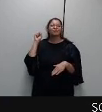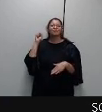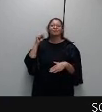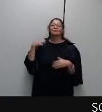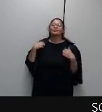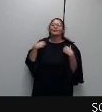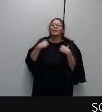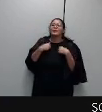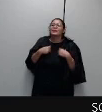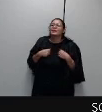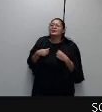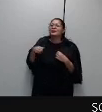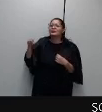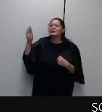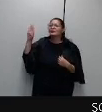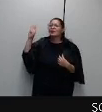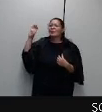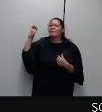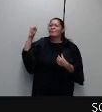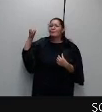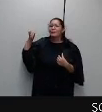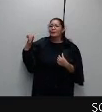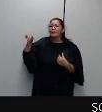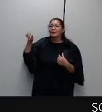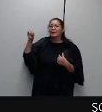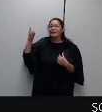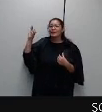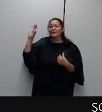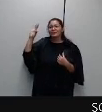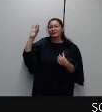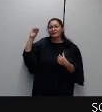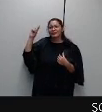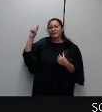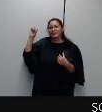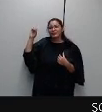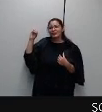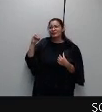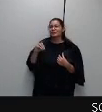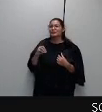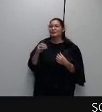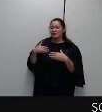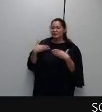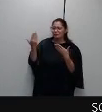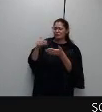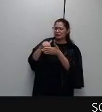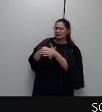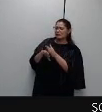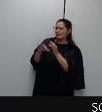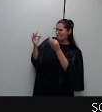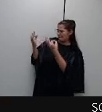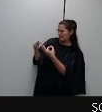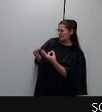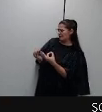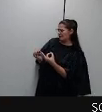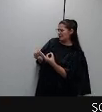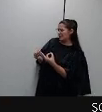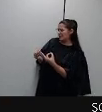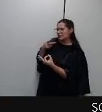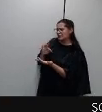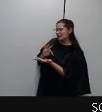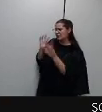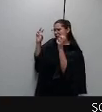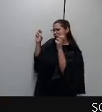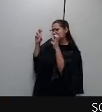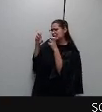Benedito e já voltando com os dentes Já voltando perfeito é esse tema Eu tenho seguido